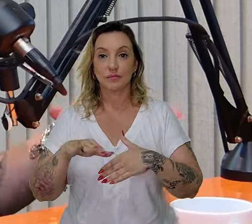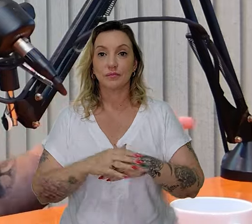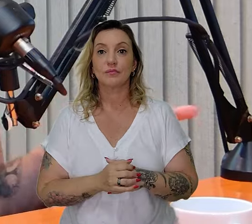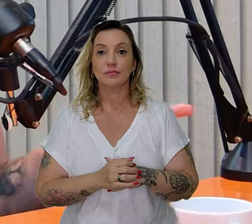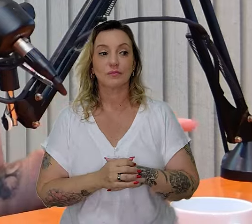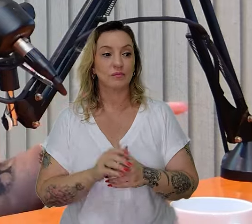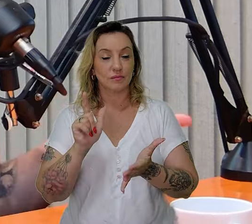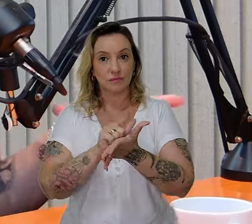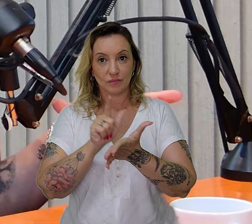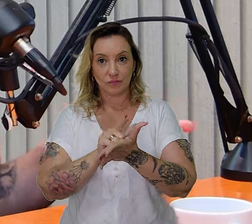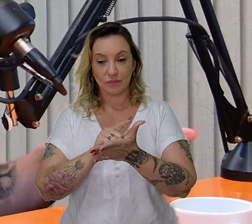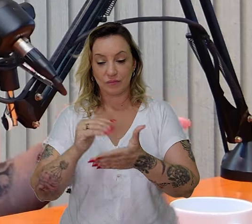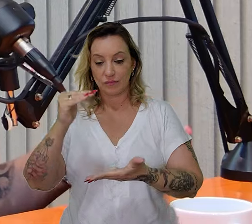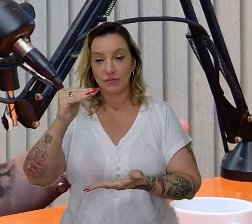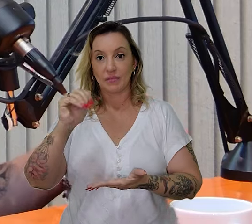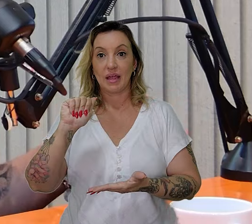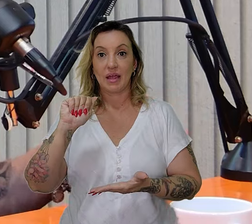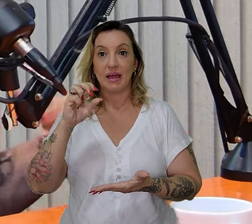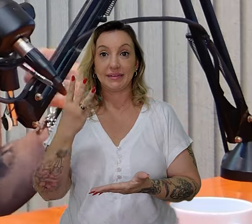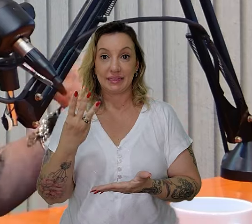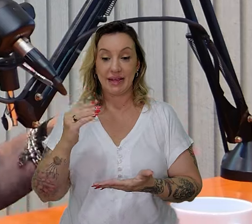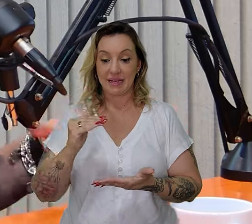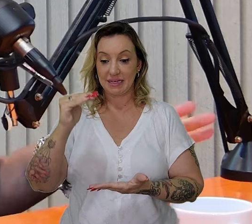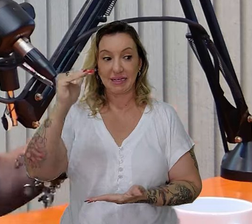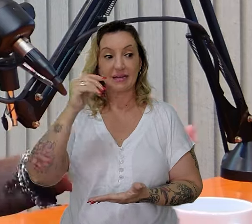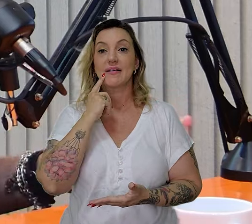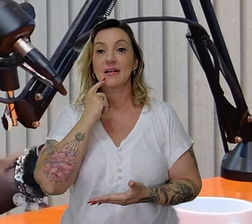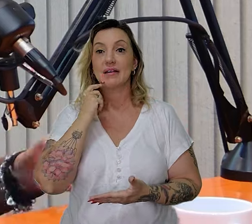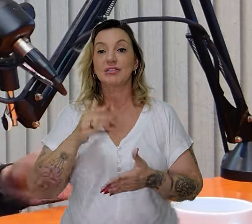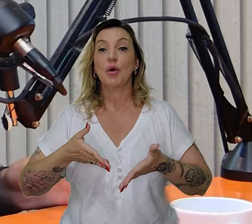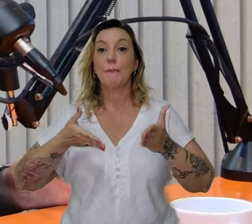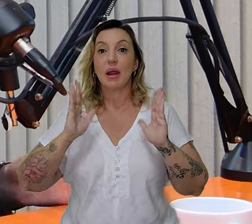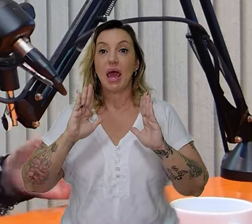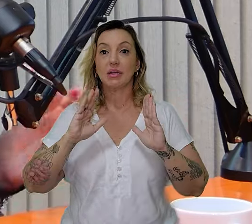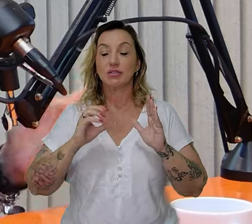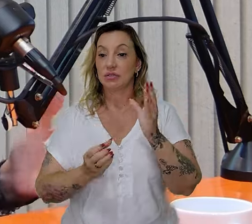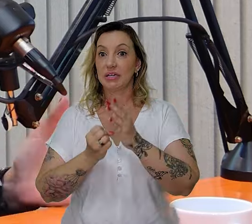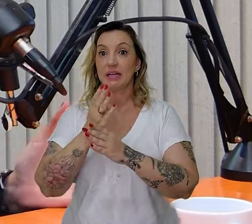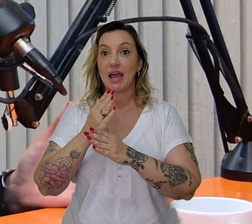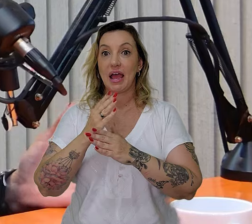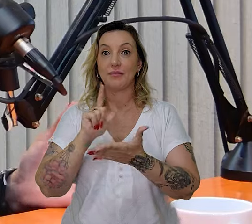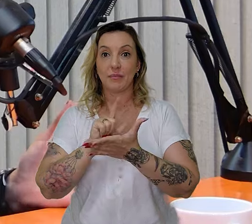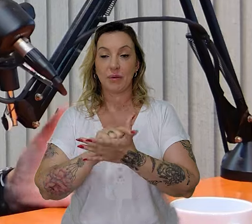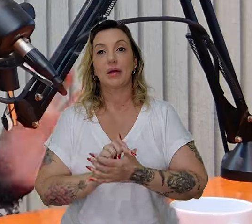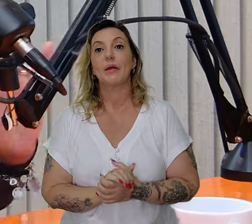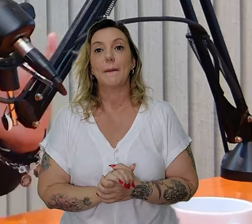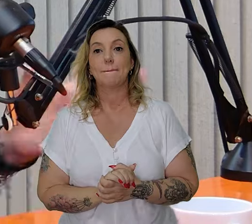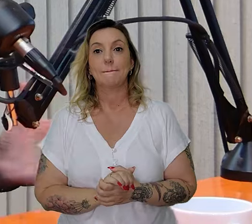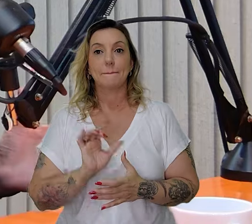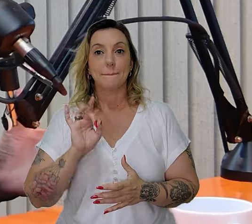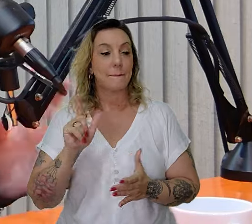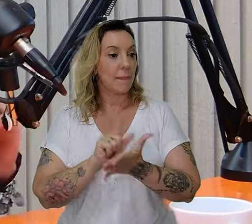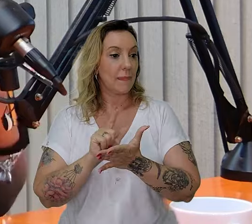davam umas folhas de papel canom A3 e tinha um escopo de um prédio que a gente tinha que criar com com esse papel